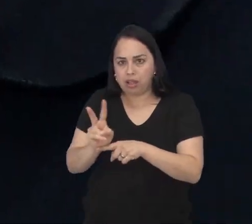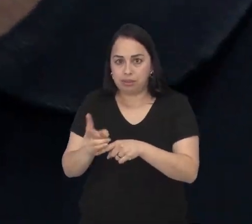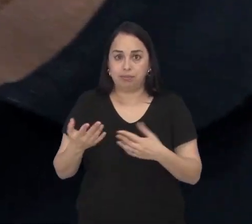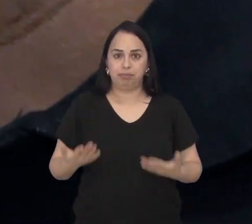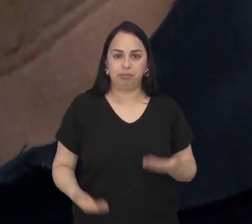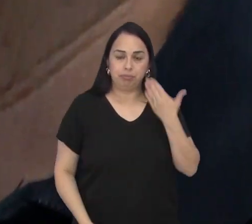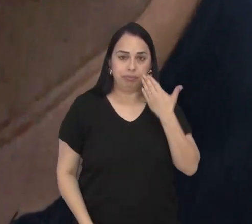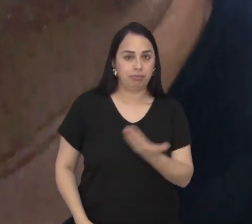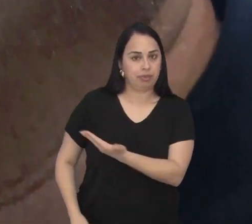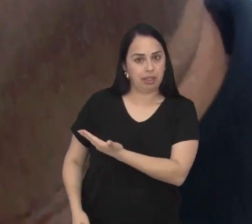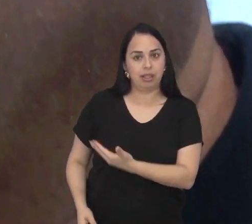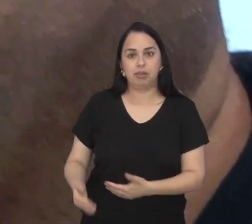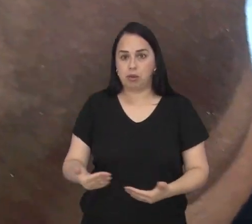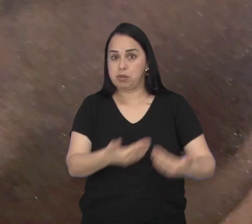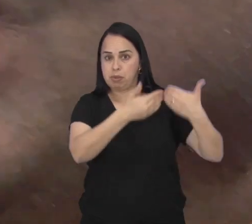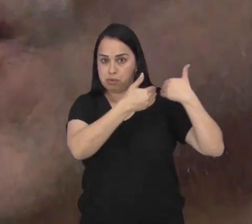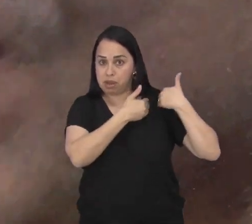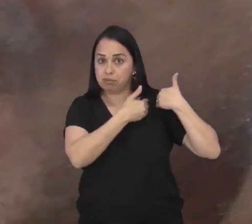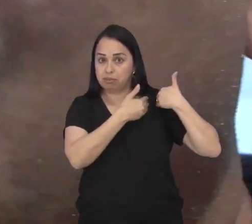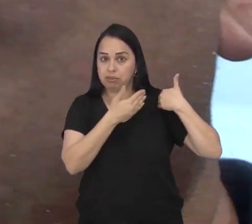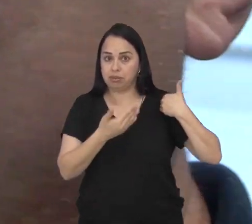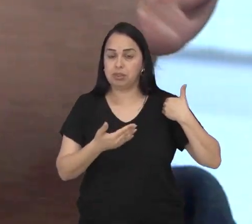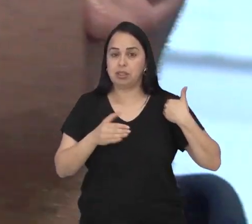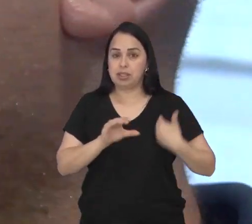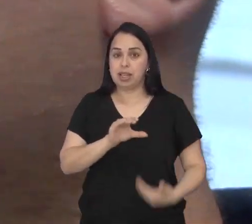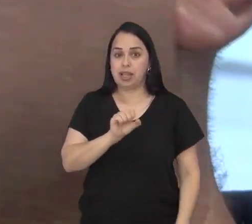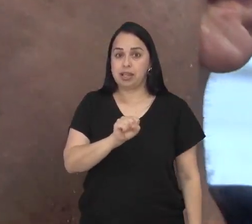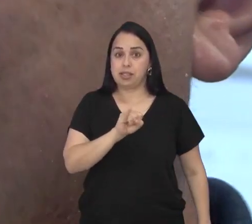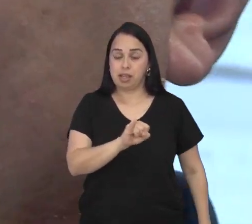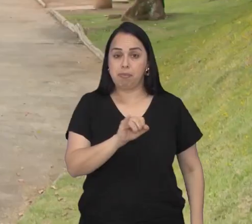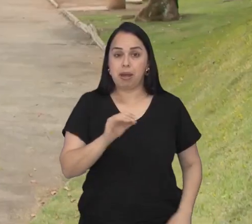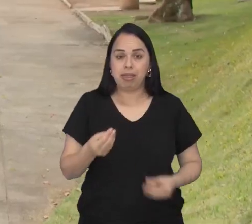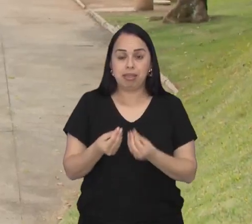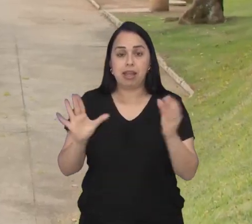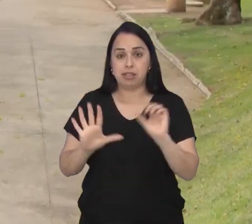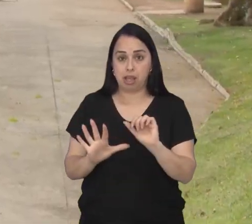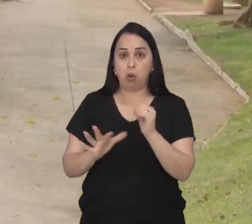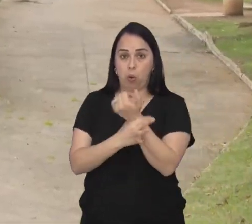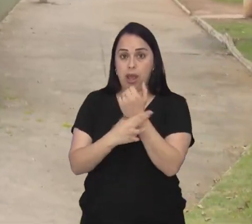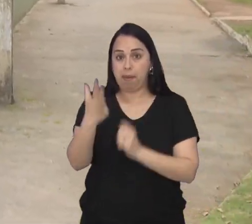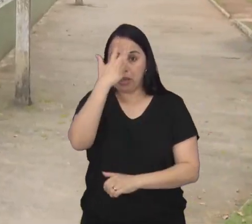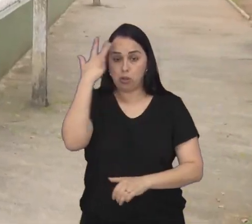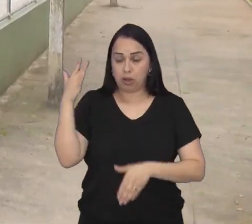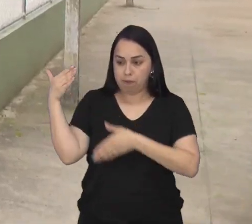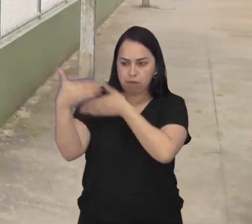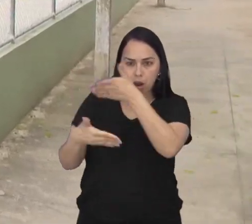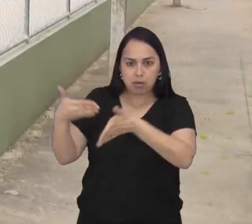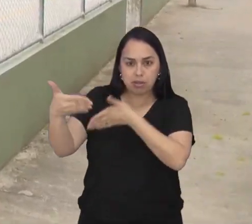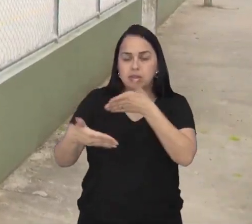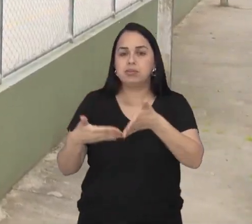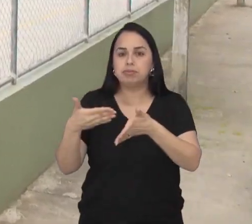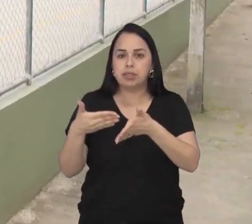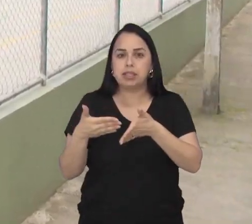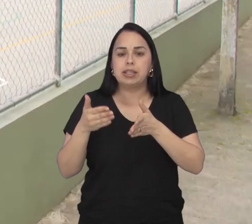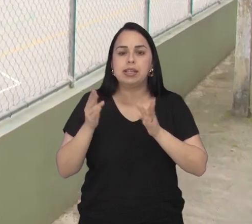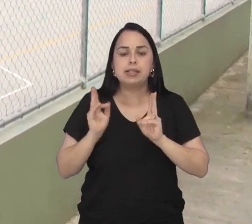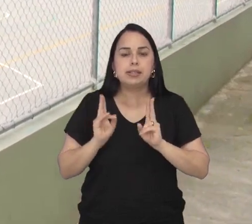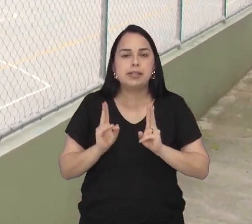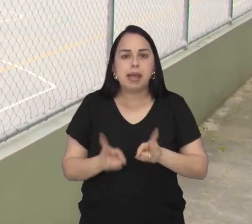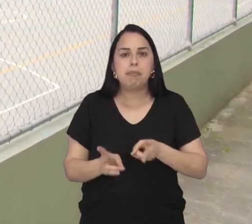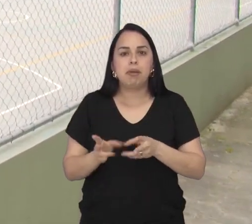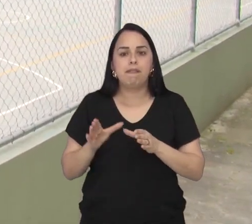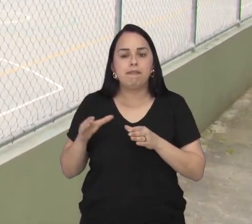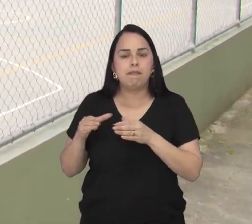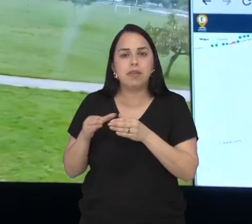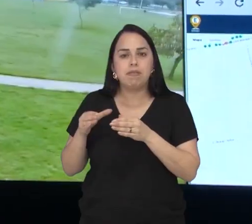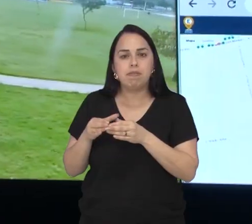verificação. Ainda, segundo o diretor do CSI, para garantir a segurança de quem frequenta os poliesportivos, são realizados